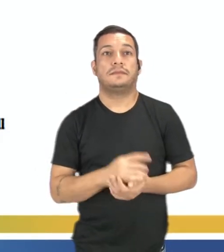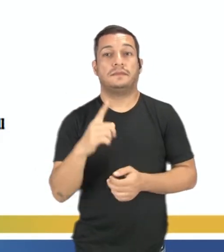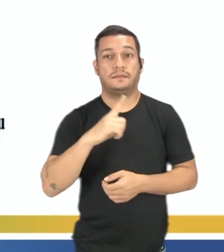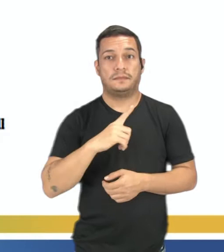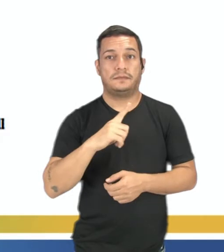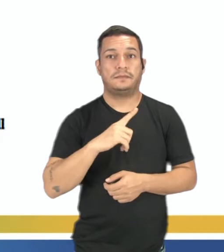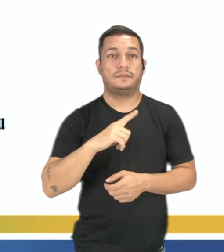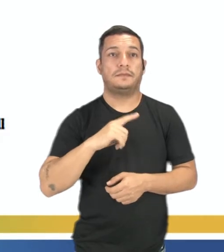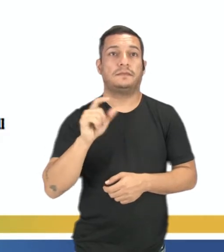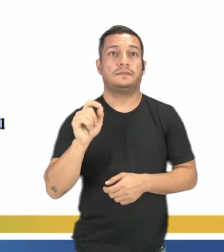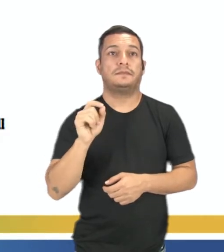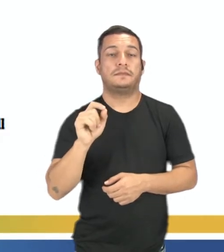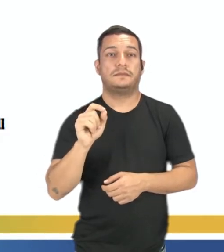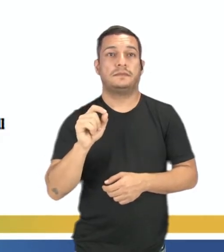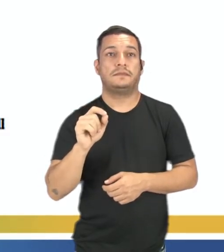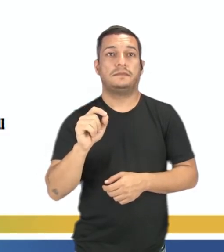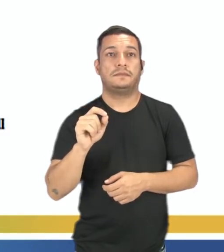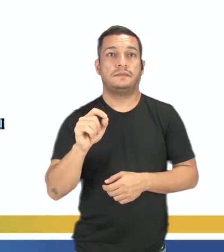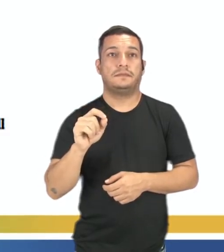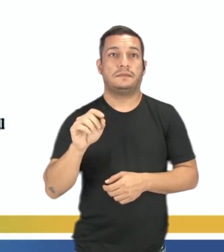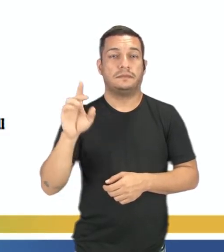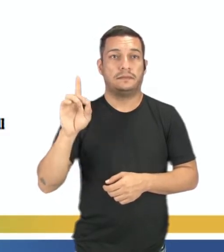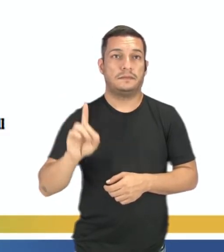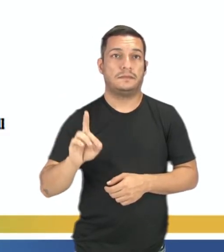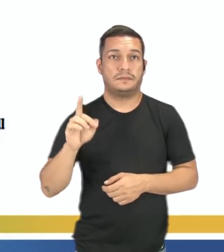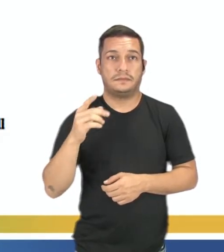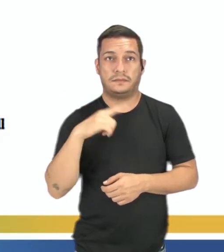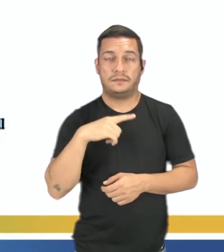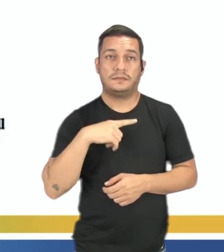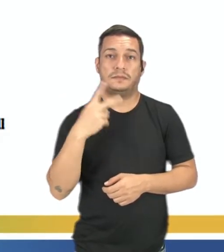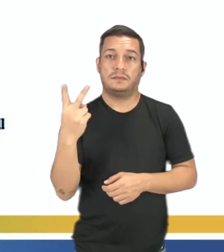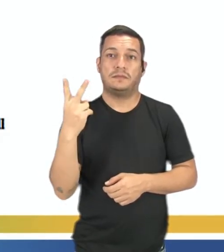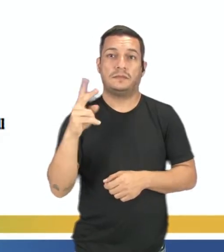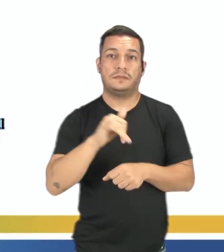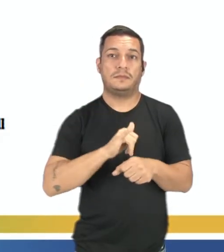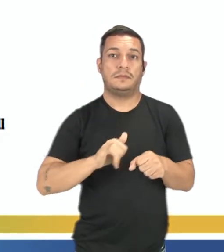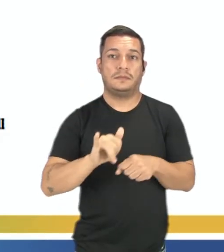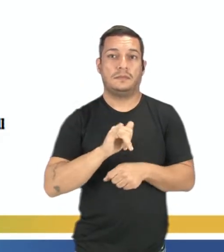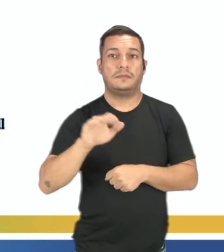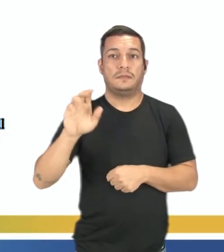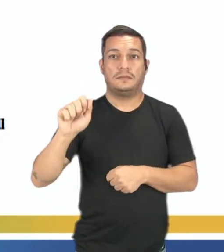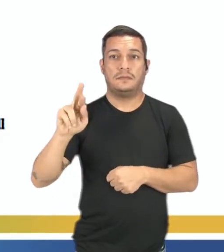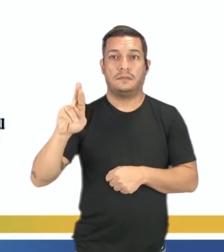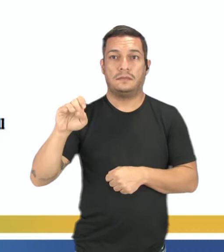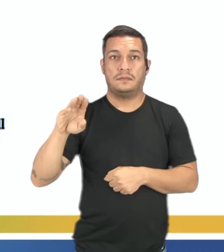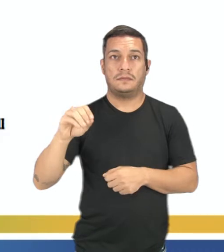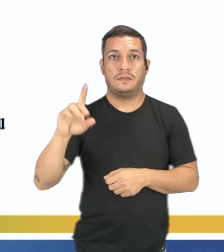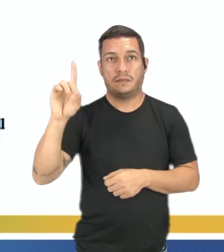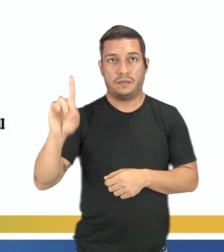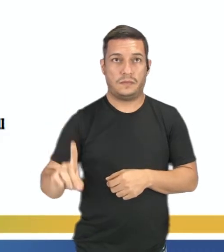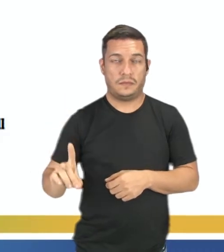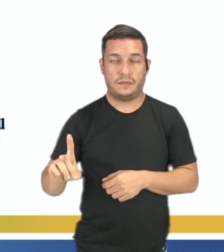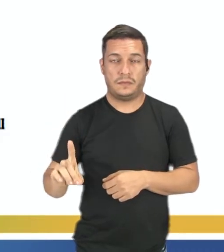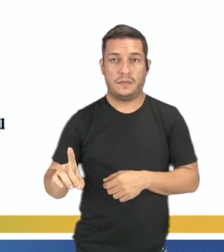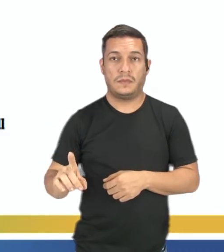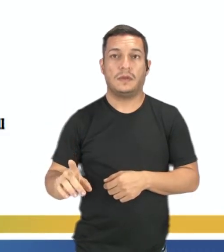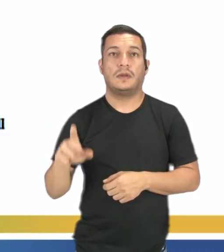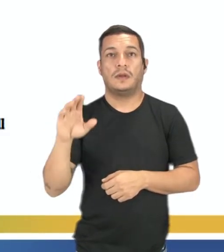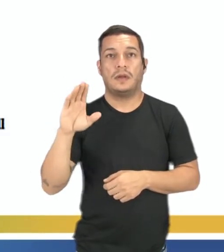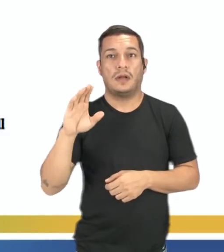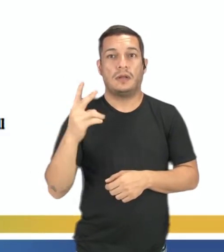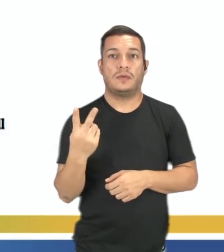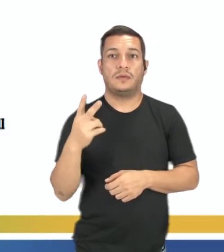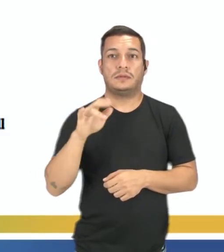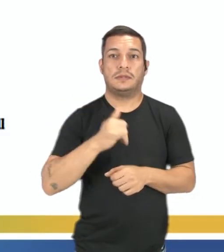e eu tenho pro lado de cá dois átomos de carbono para o lado direito dois